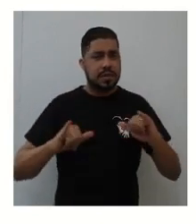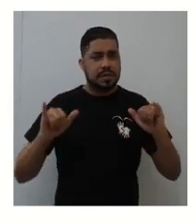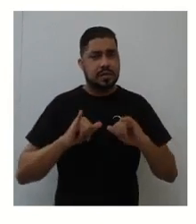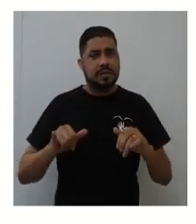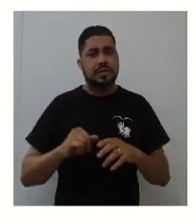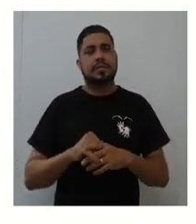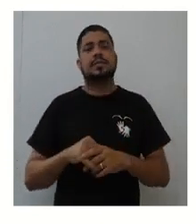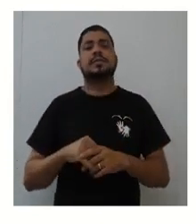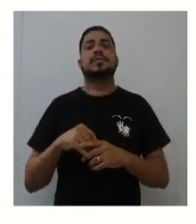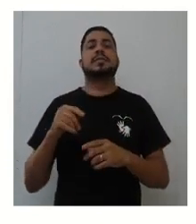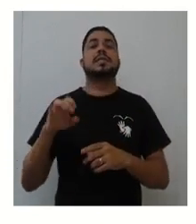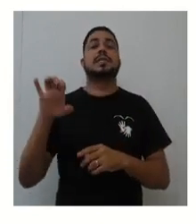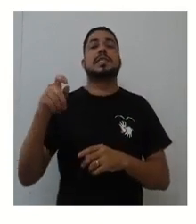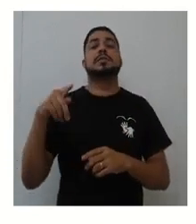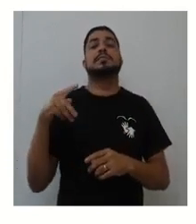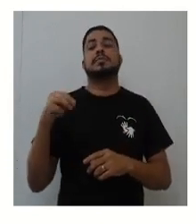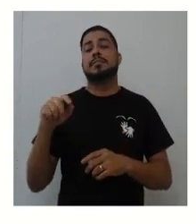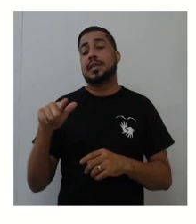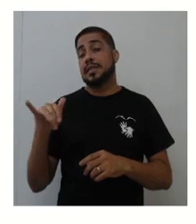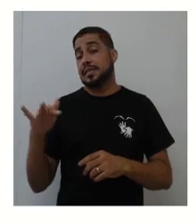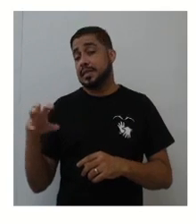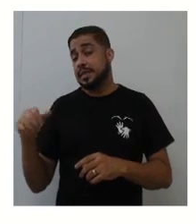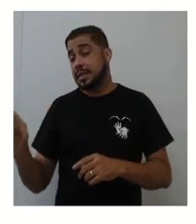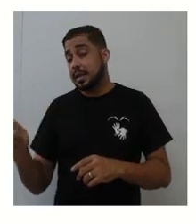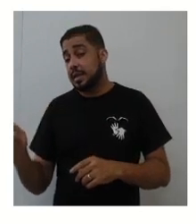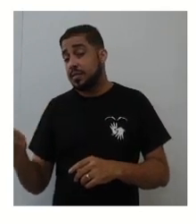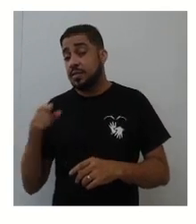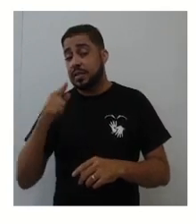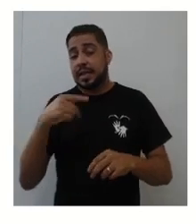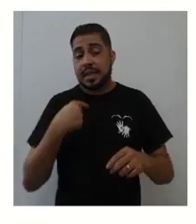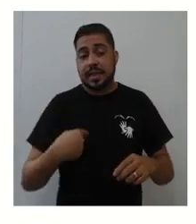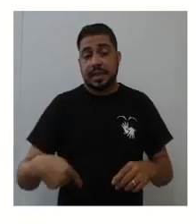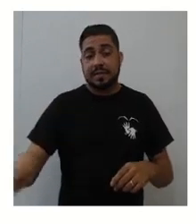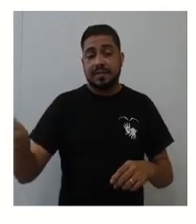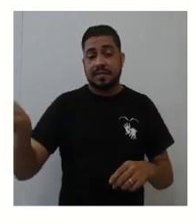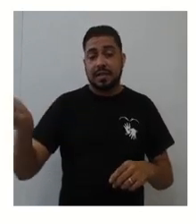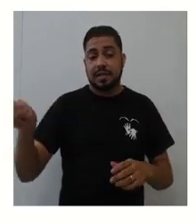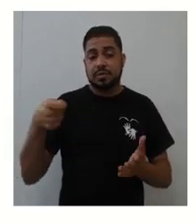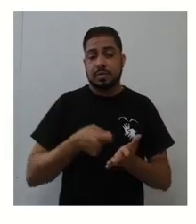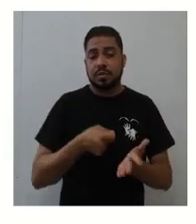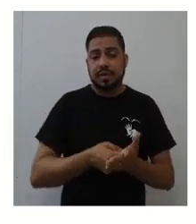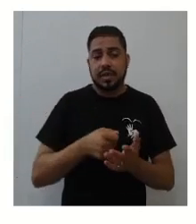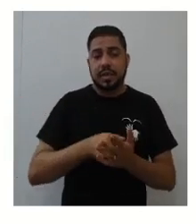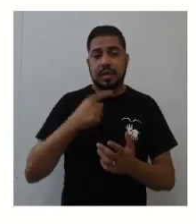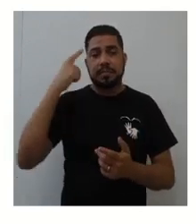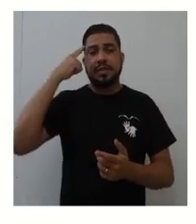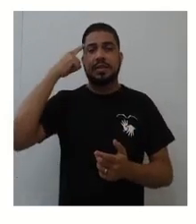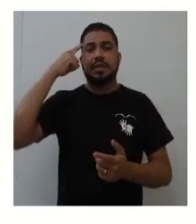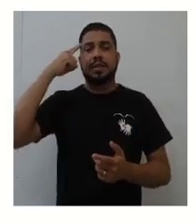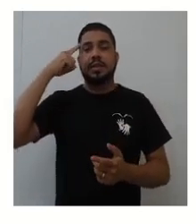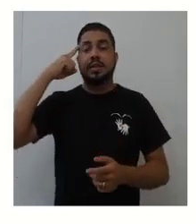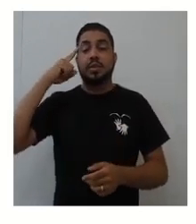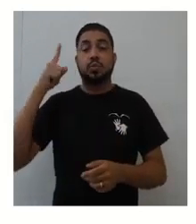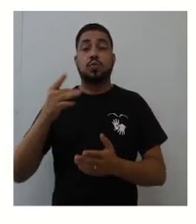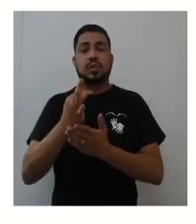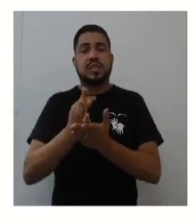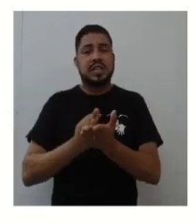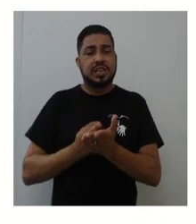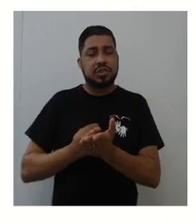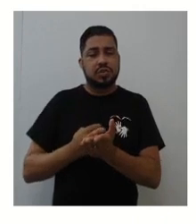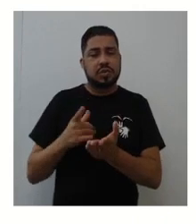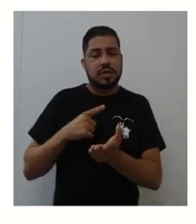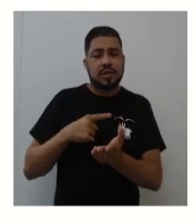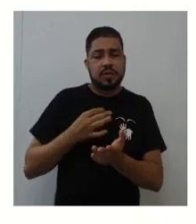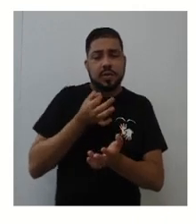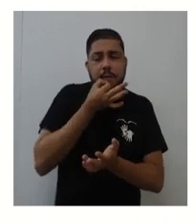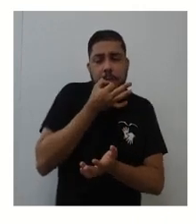que essa questão está pedindo para você. Quando você é levado a pensar algo, quer dizer que o texto te deu uma pista